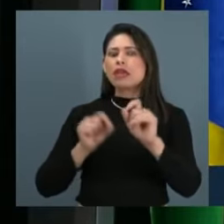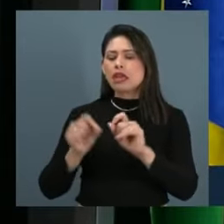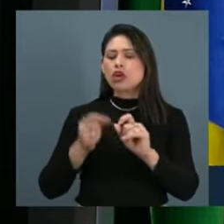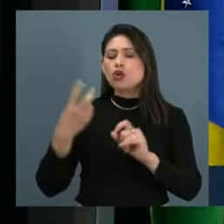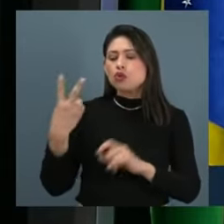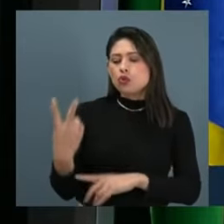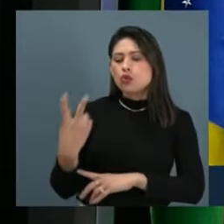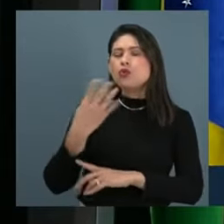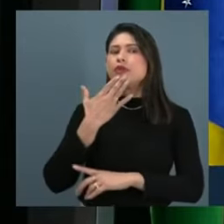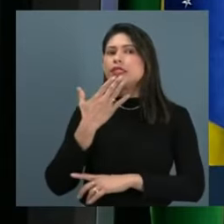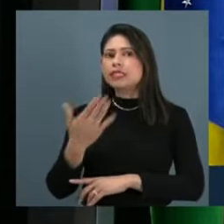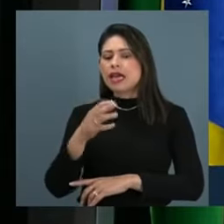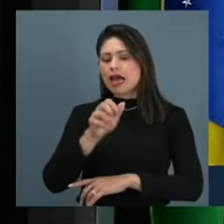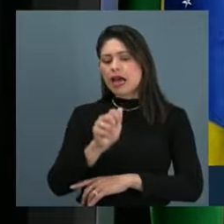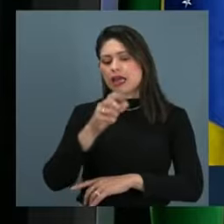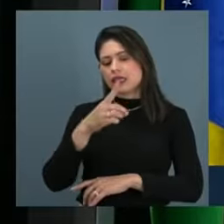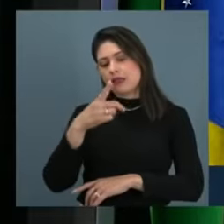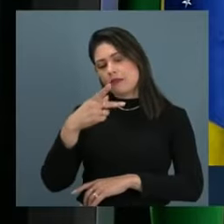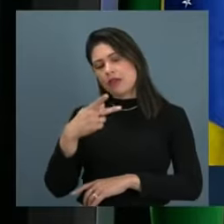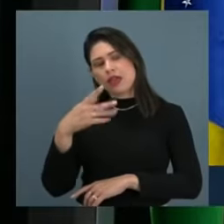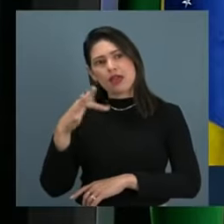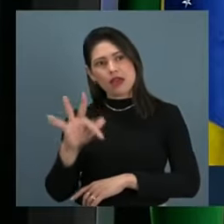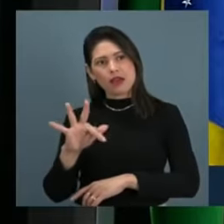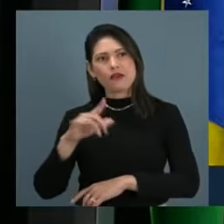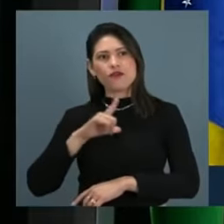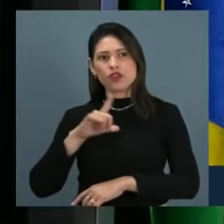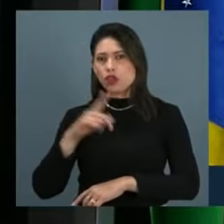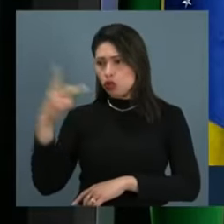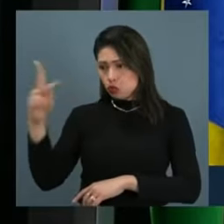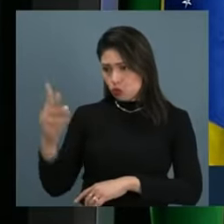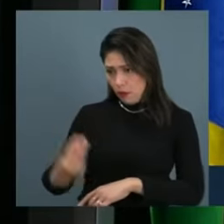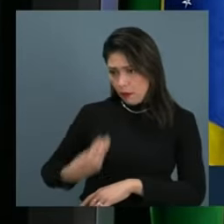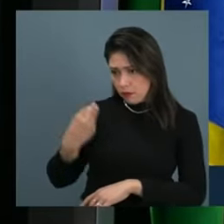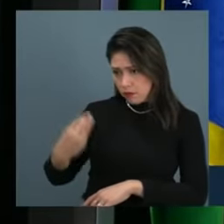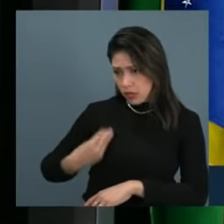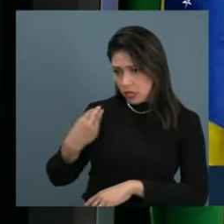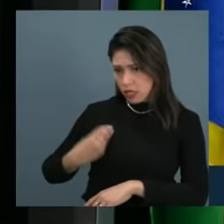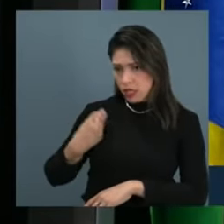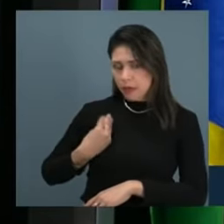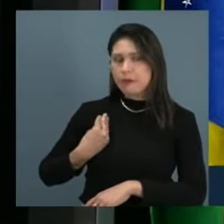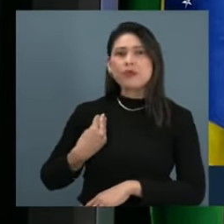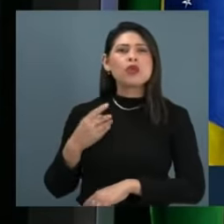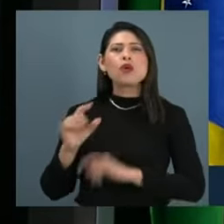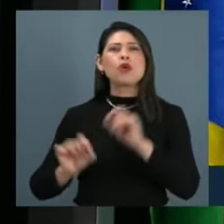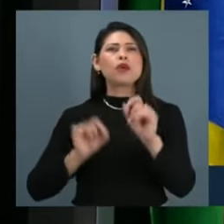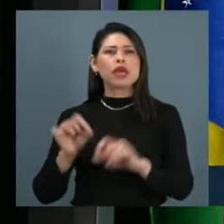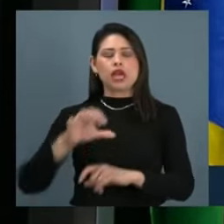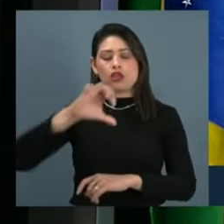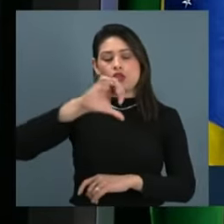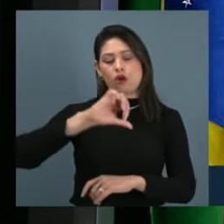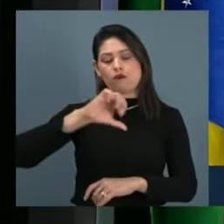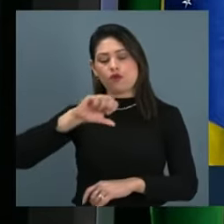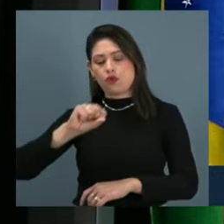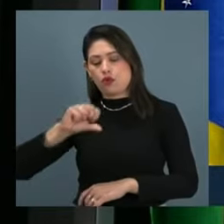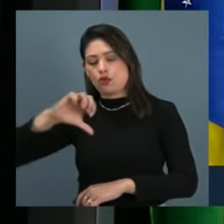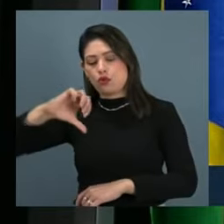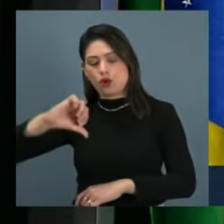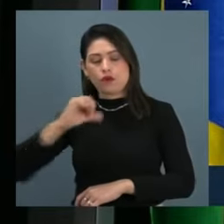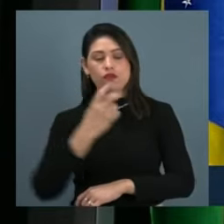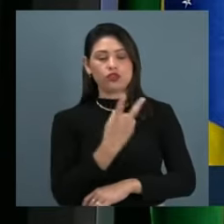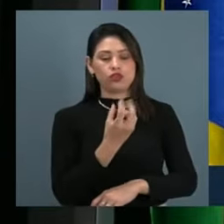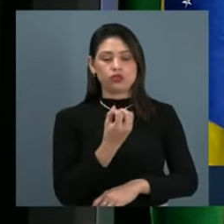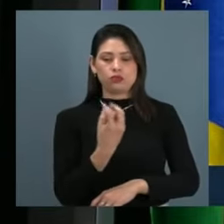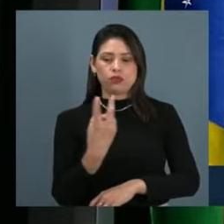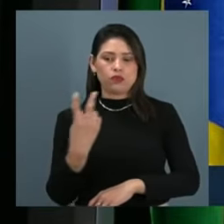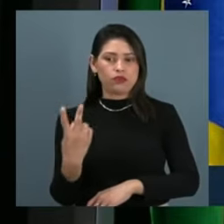a DPF, senadora Damares, uma causa da sua vida. A 989 de 2022 e